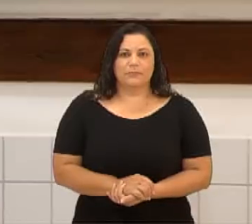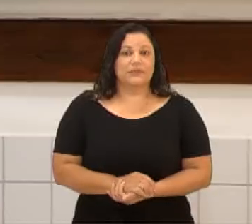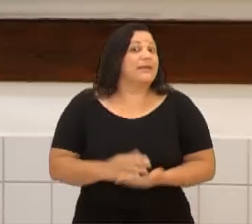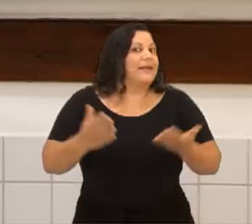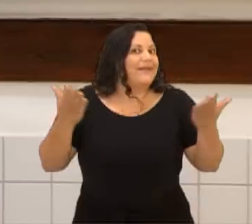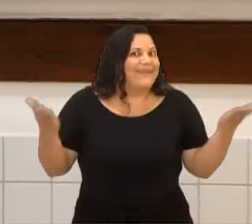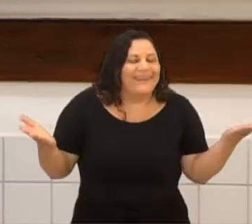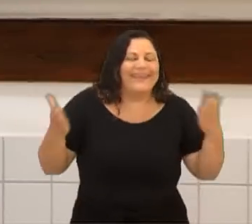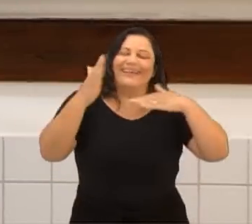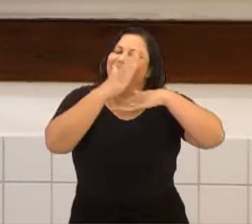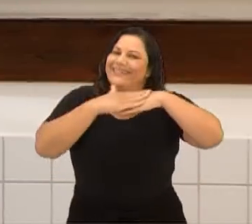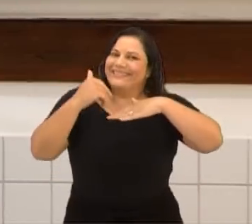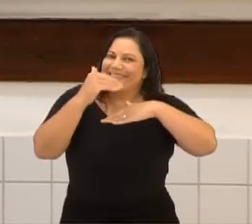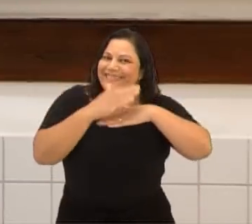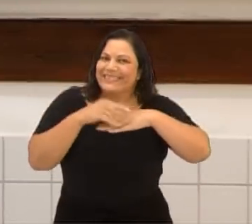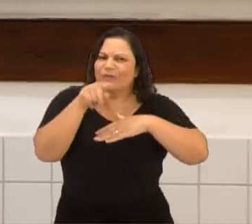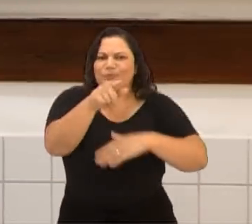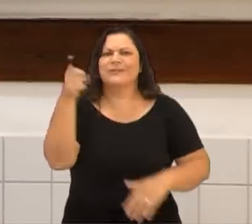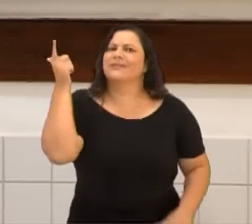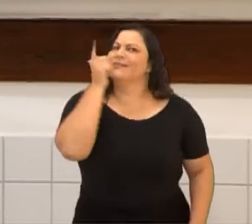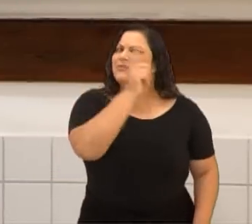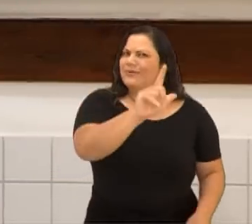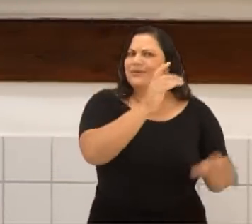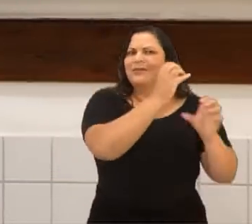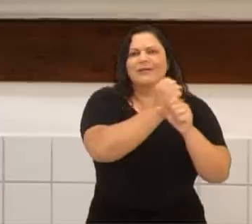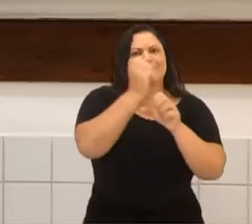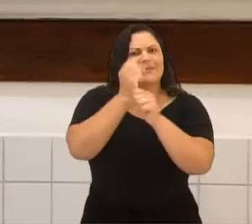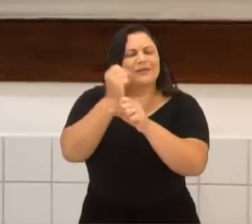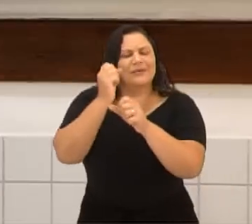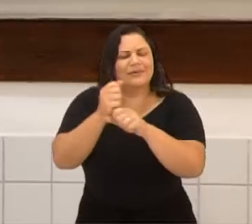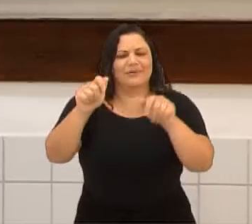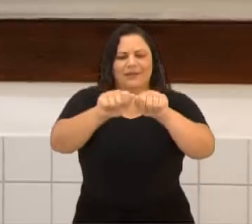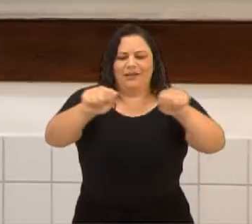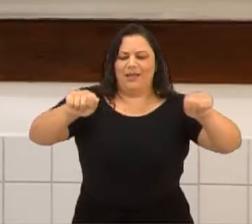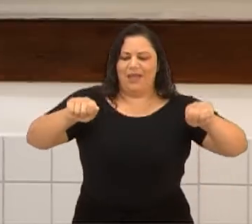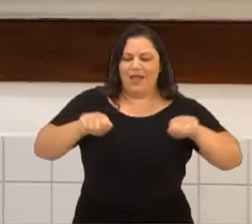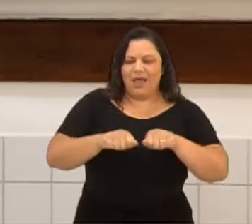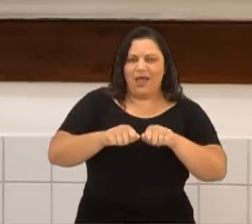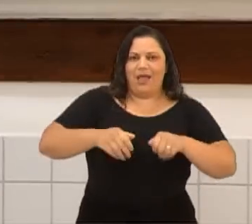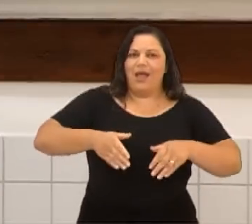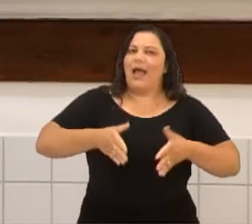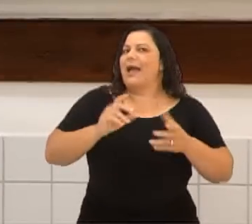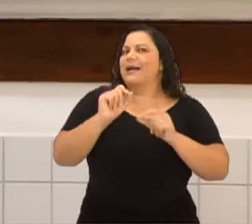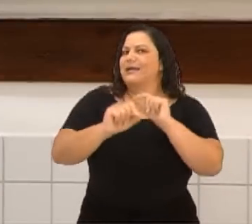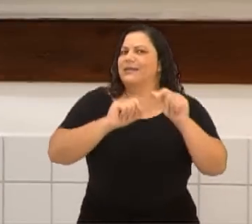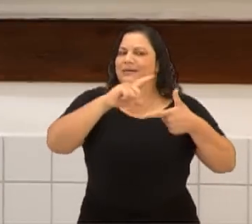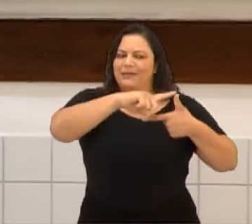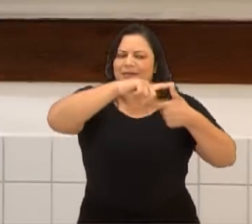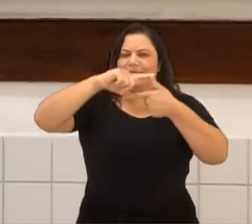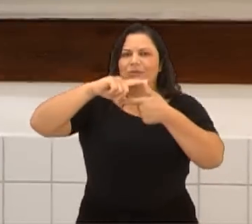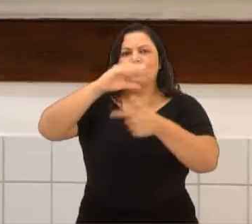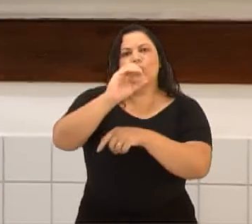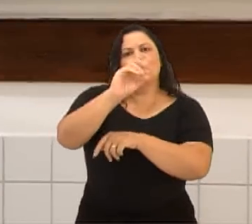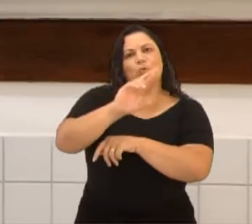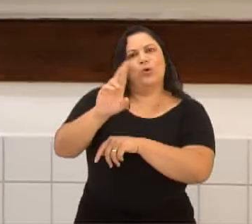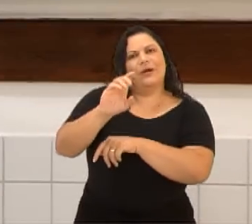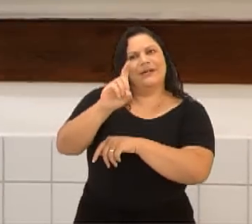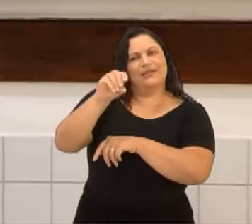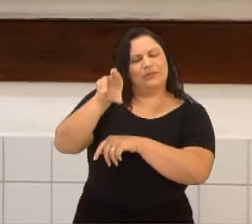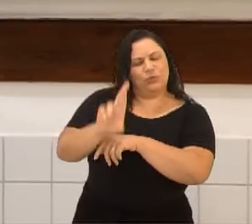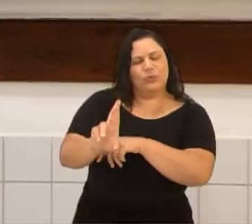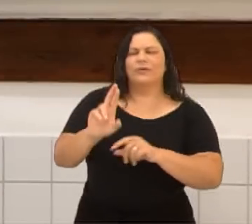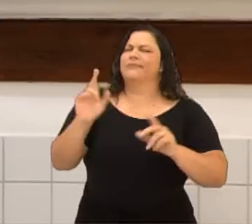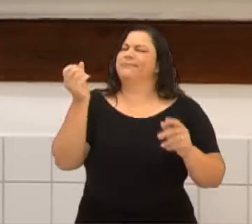E aí, meus queridos, vocês conseguiram calcular a área do corredor? Ficou fácil? A prof fez o primeiro aqui com